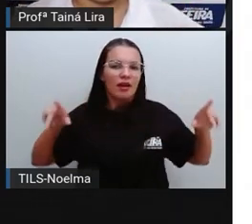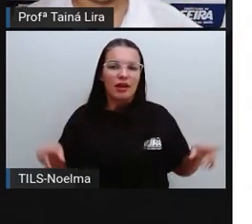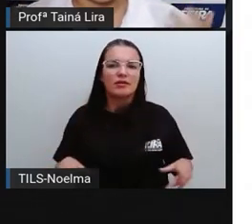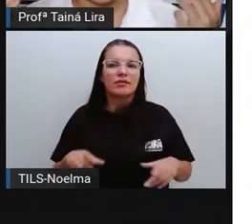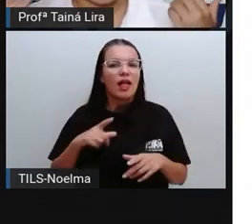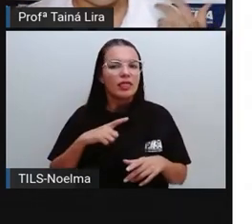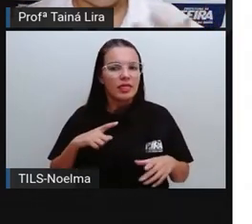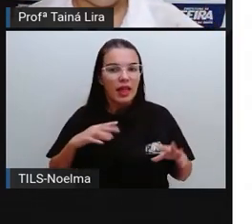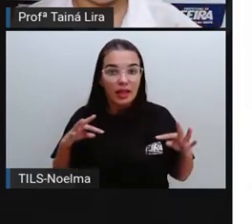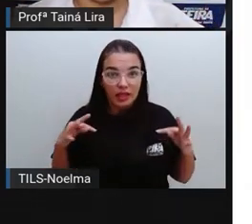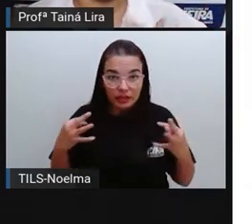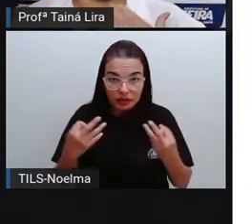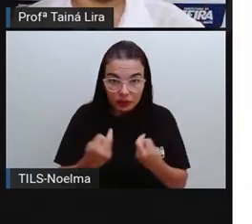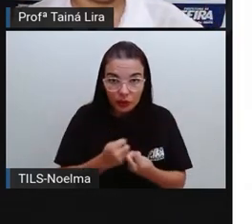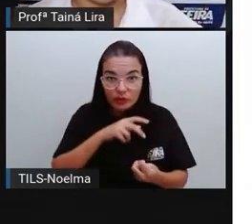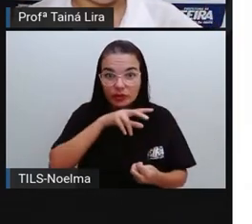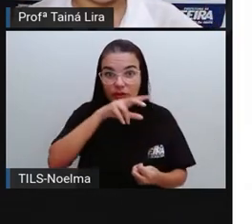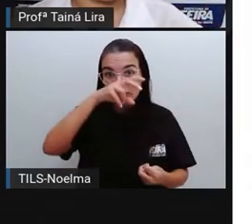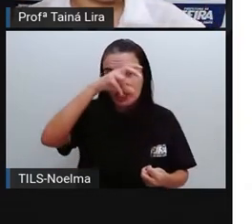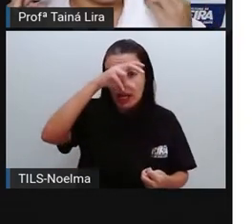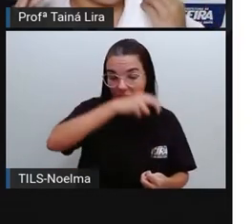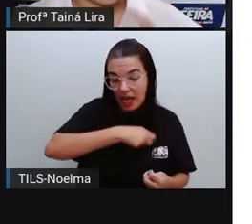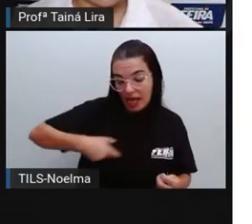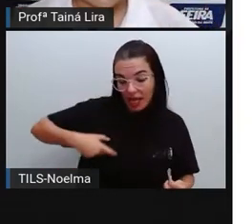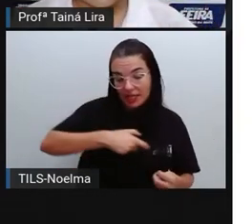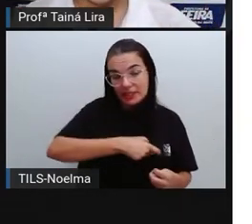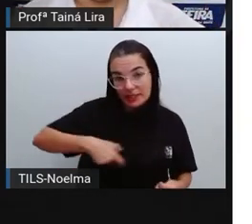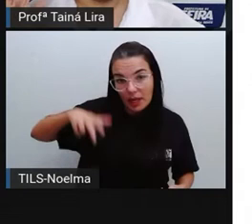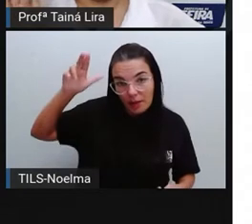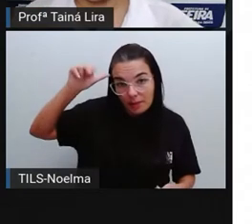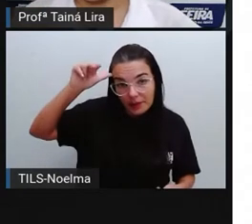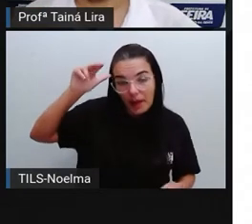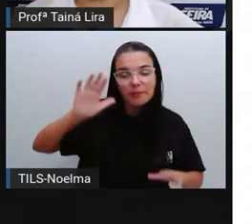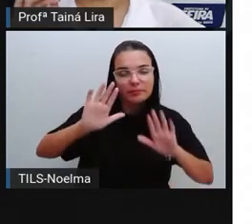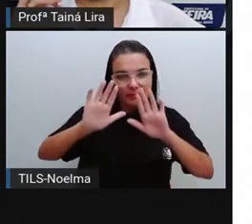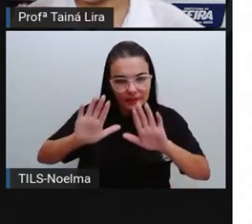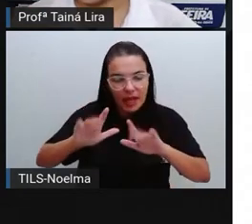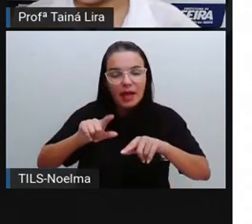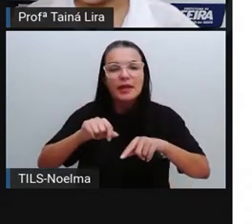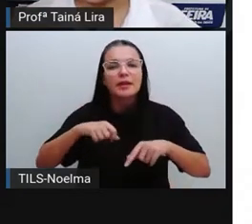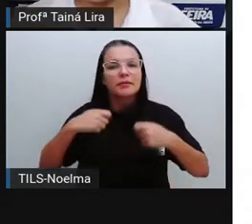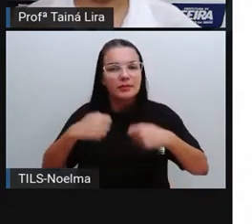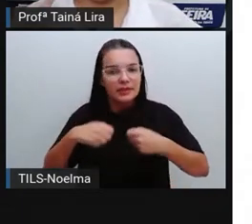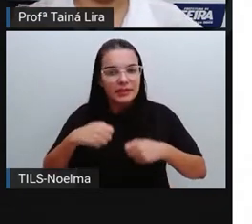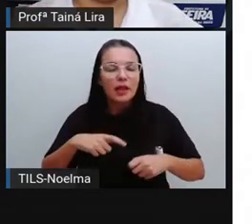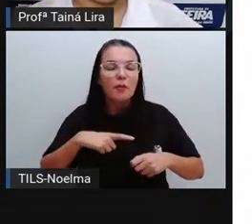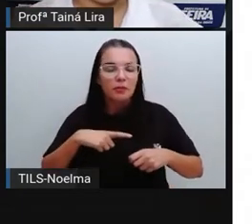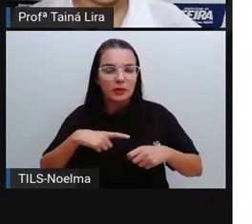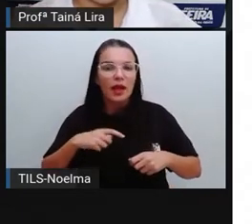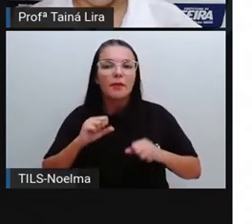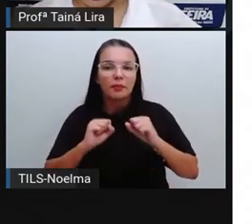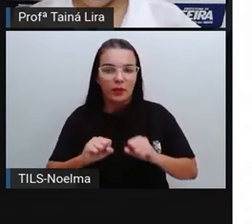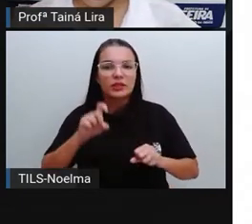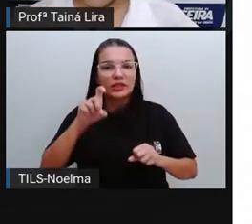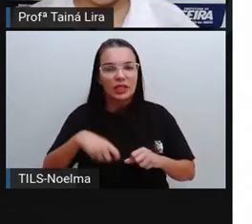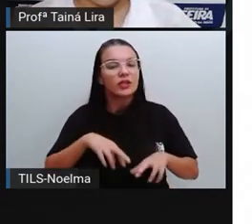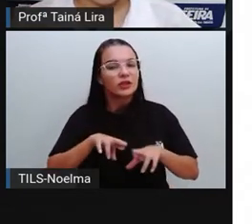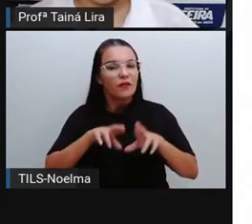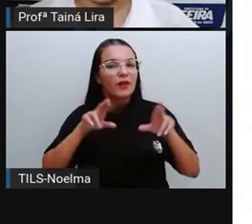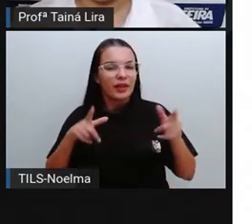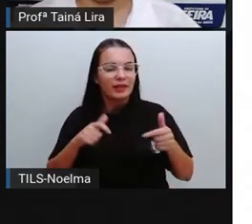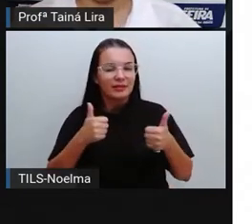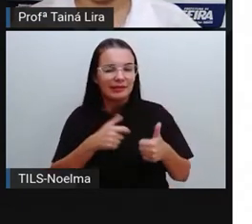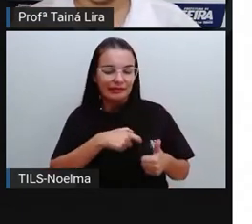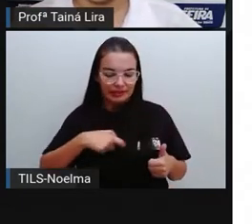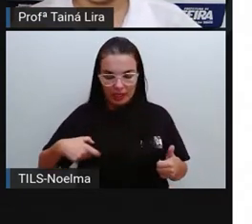ali tem as listrinhas, todo mundo é pintadinho, mas essas listrinhas podem sim ser diferentes,